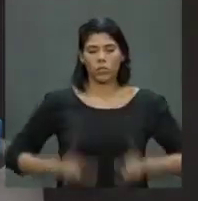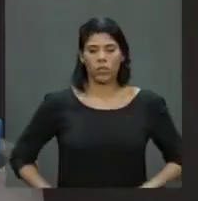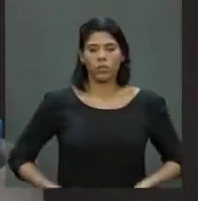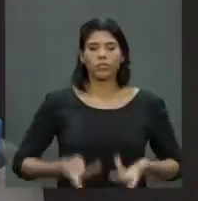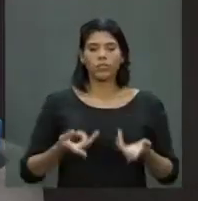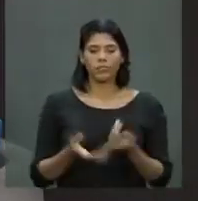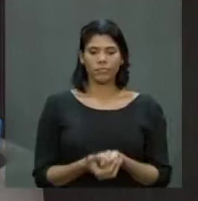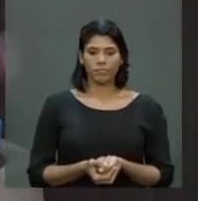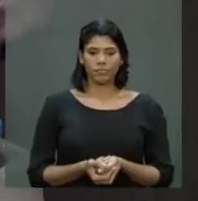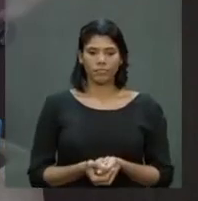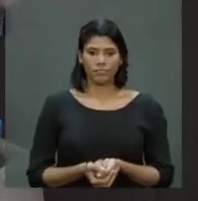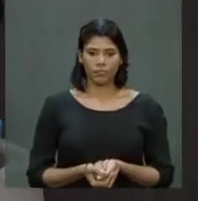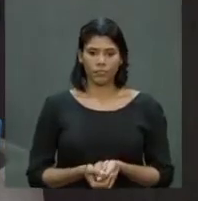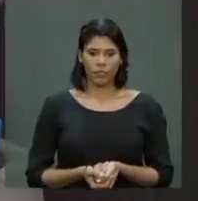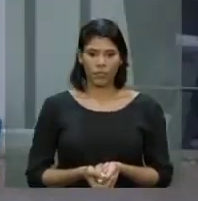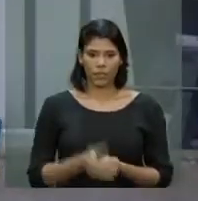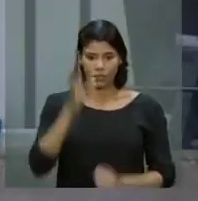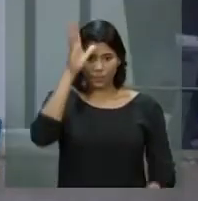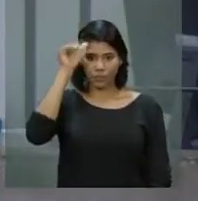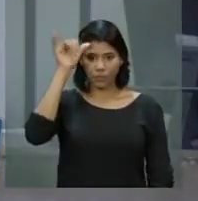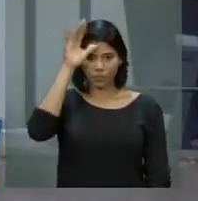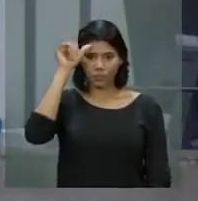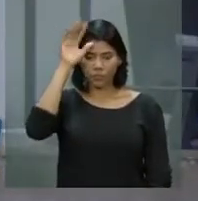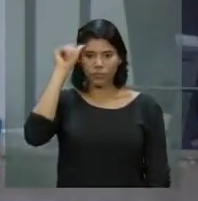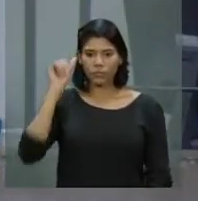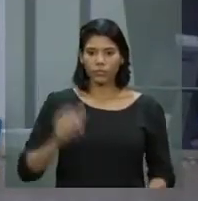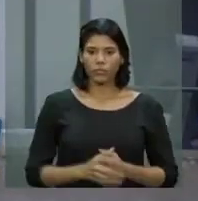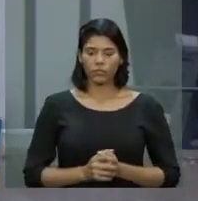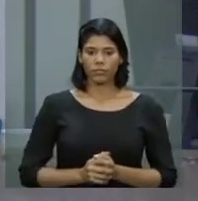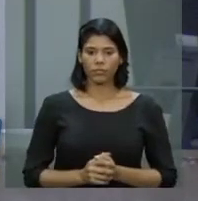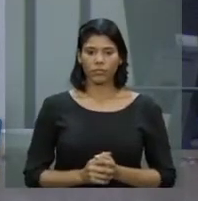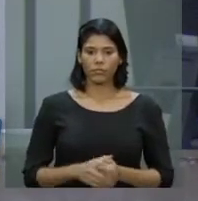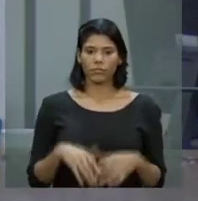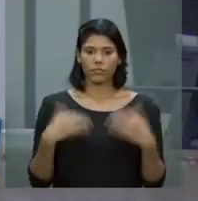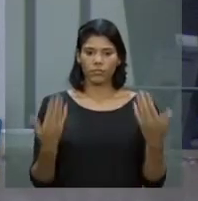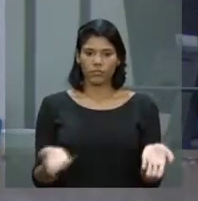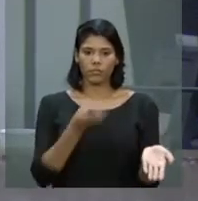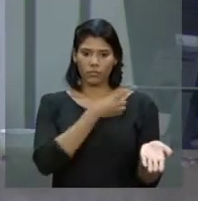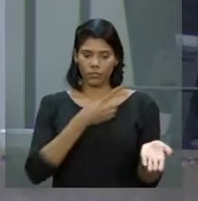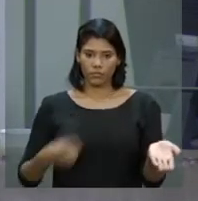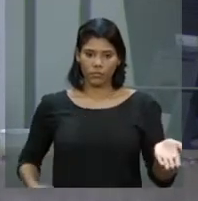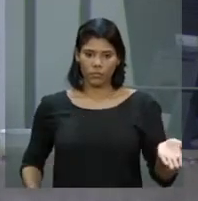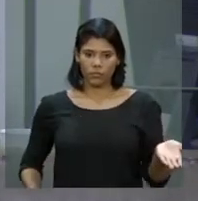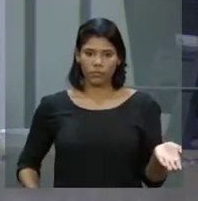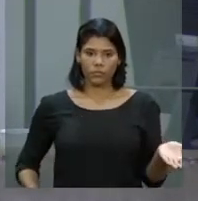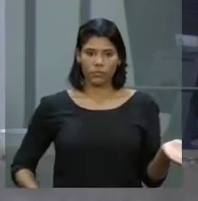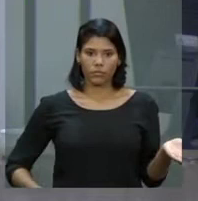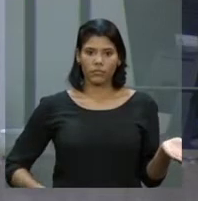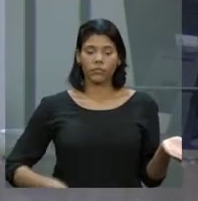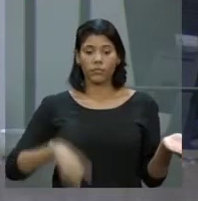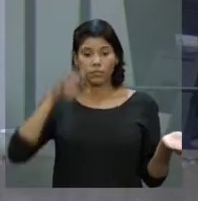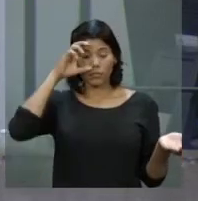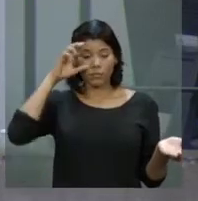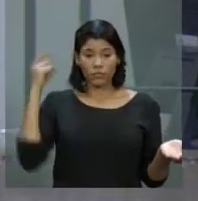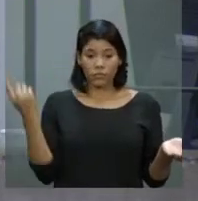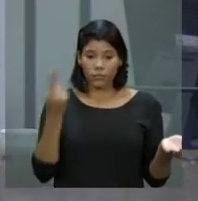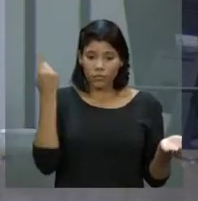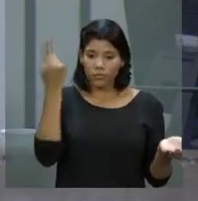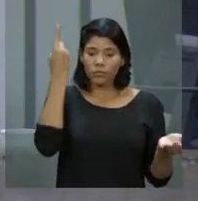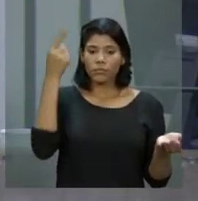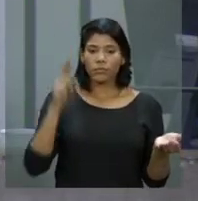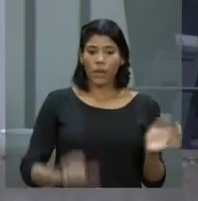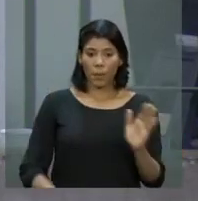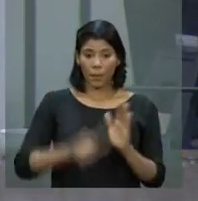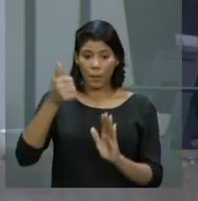Aguiar. Na sequência, o deputado Acris e o deputado Marcos. Deputado Renato Roseno,